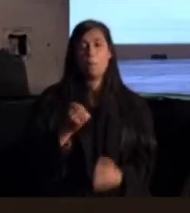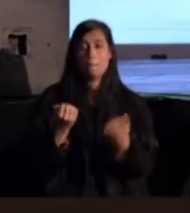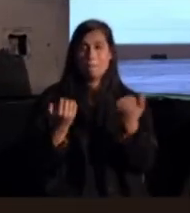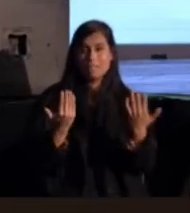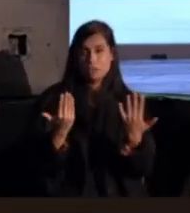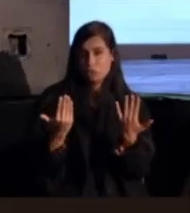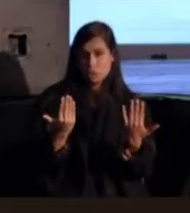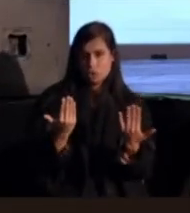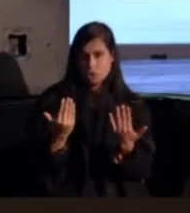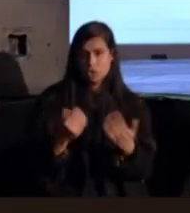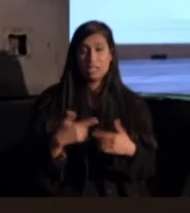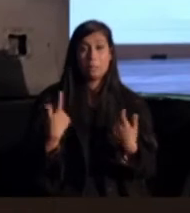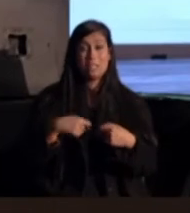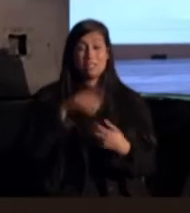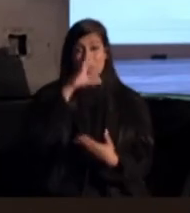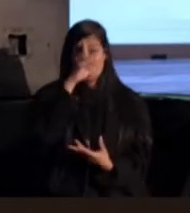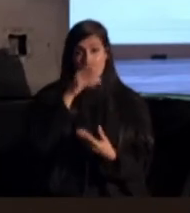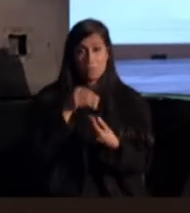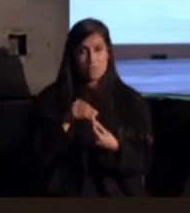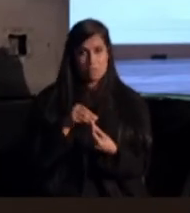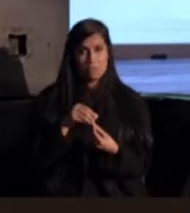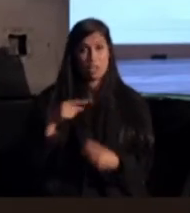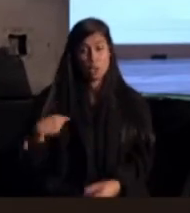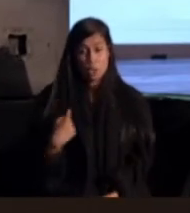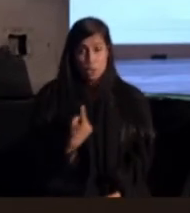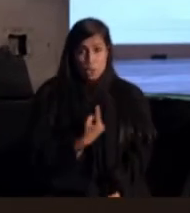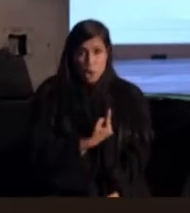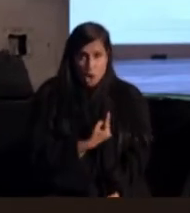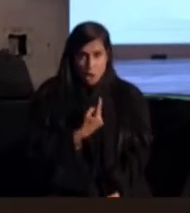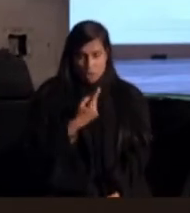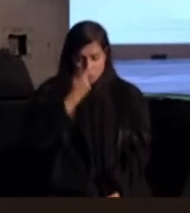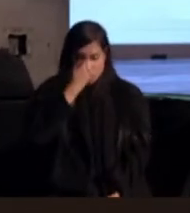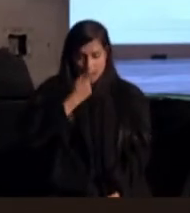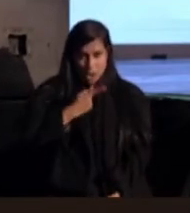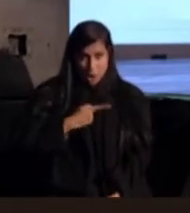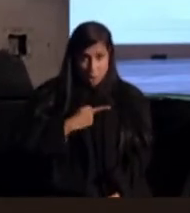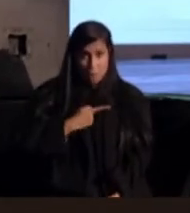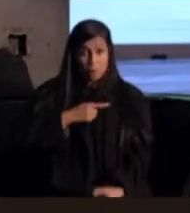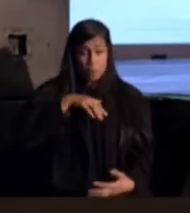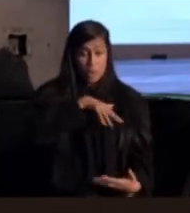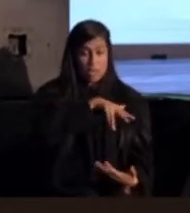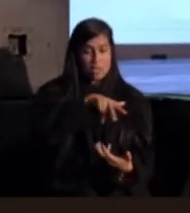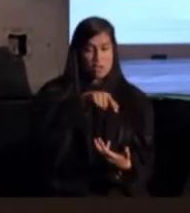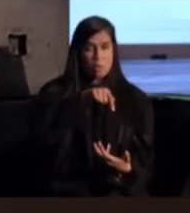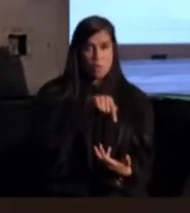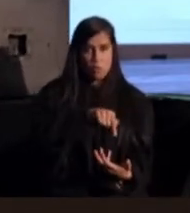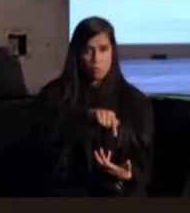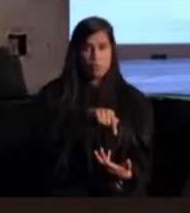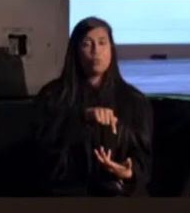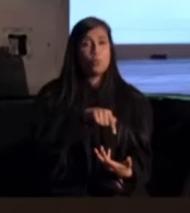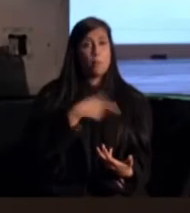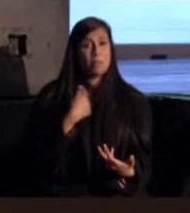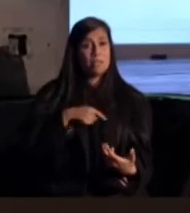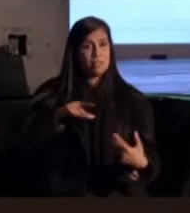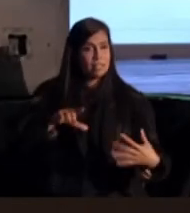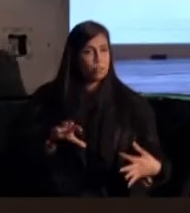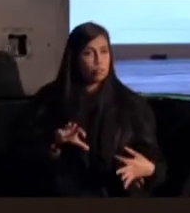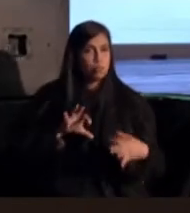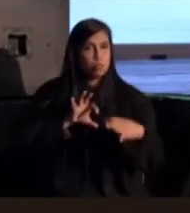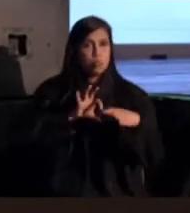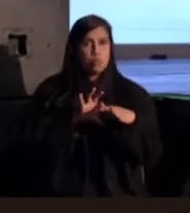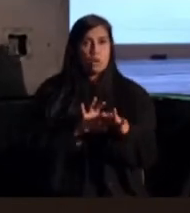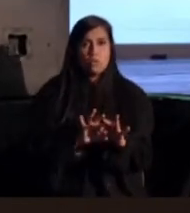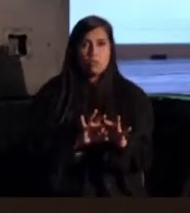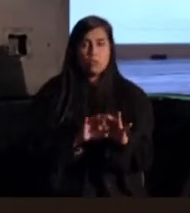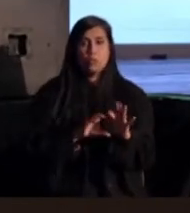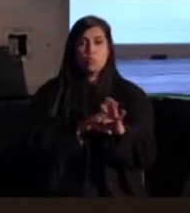que a nossa relação com o mundo é uma relação de alimentação e nutrição. E